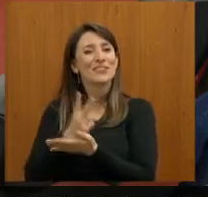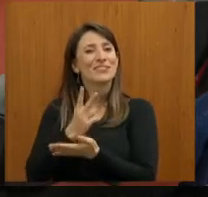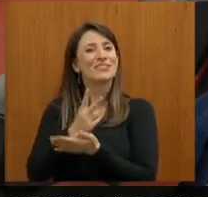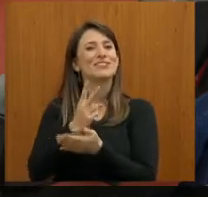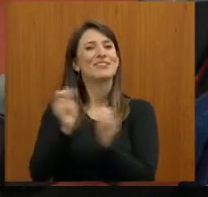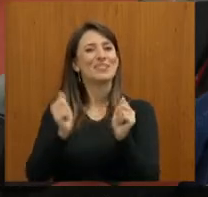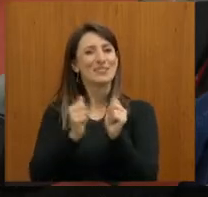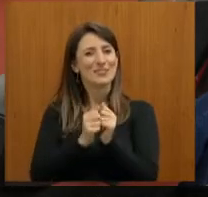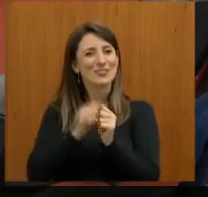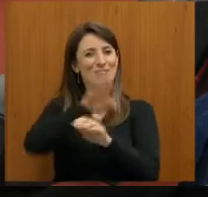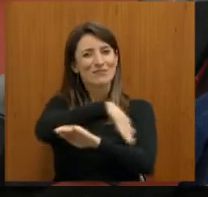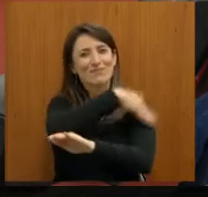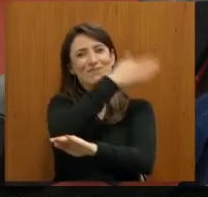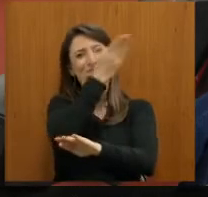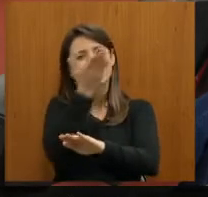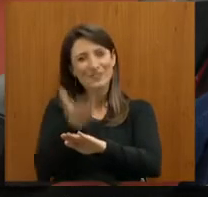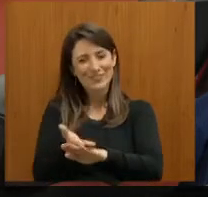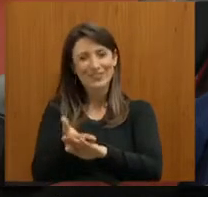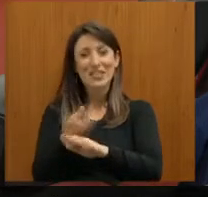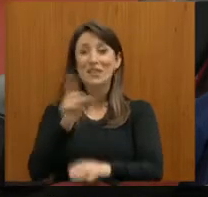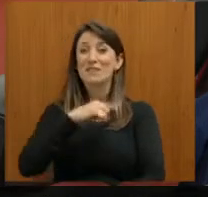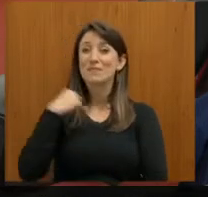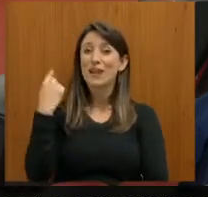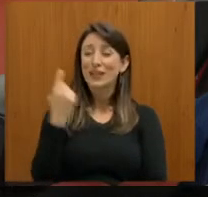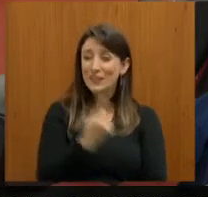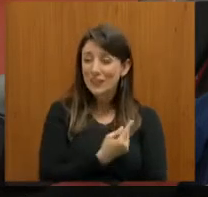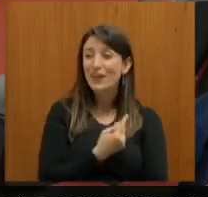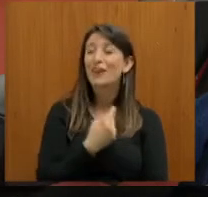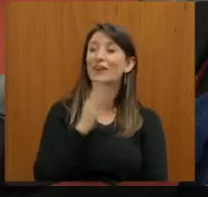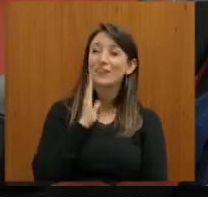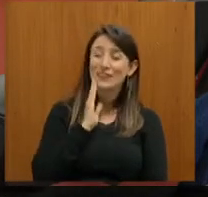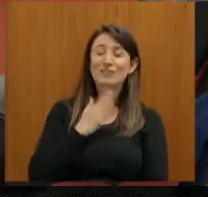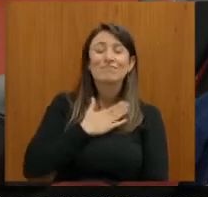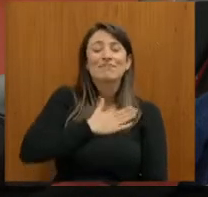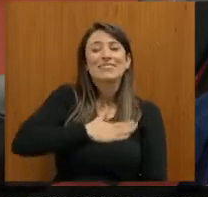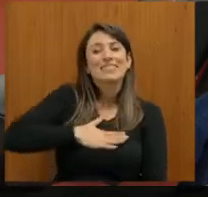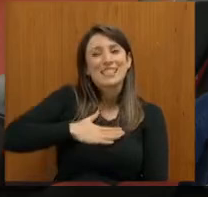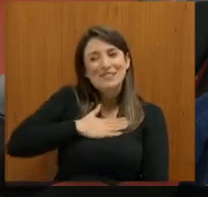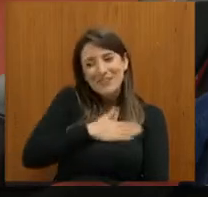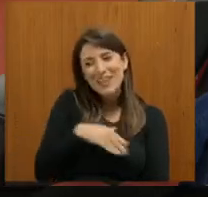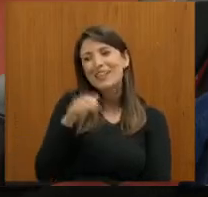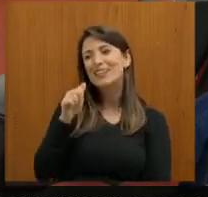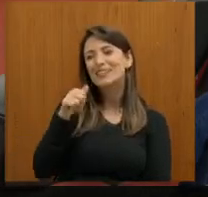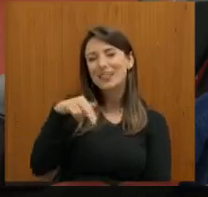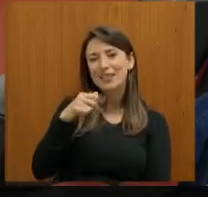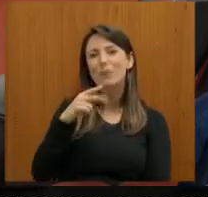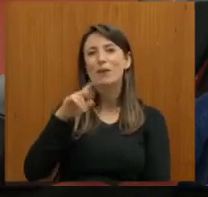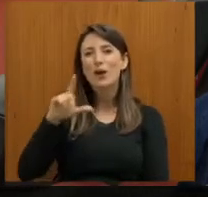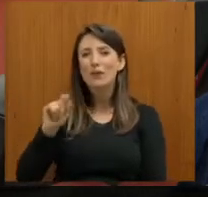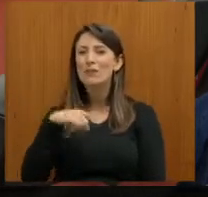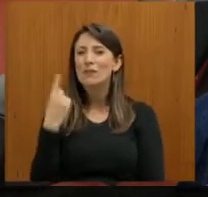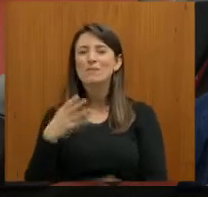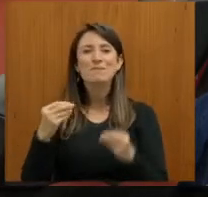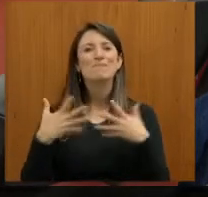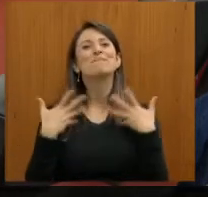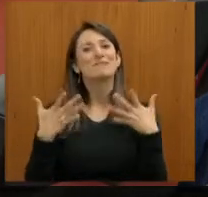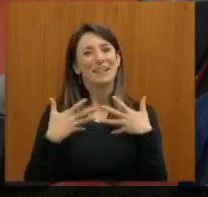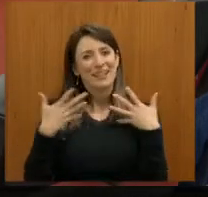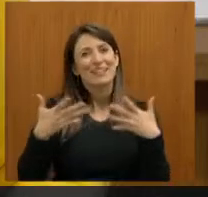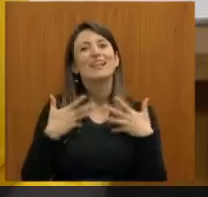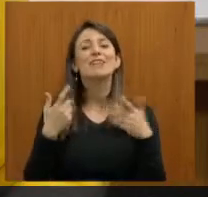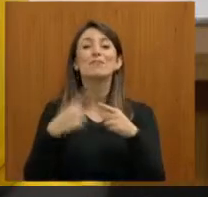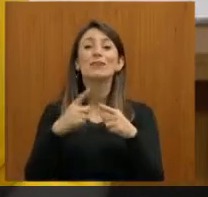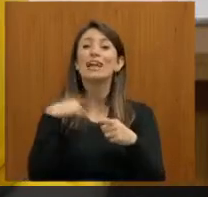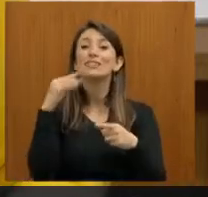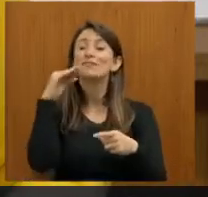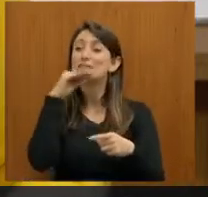durante todo dia o que para nós autor Ana Paula é motivo de muita satisfação muita alegria porque a gente veio crescendo